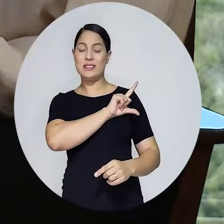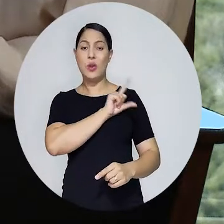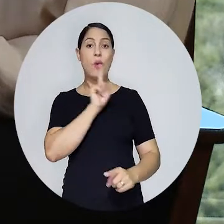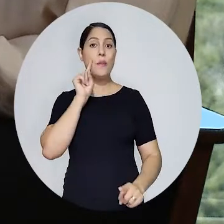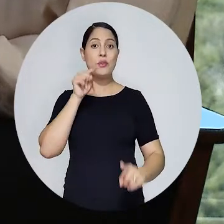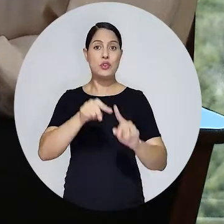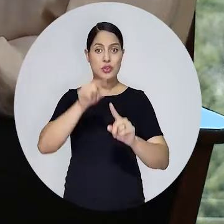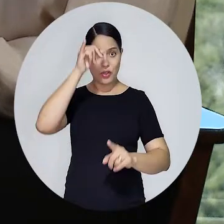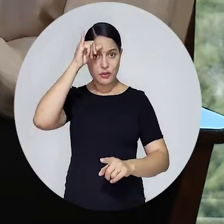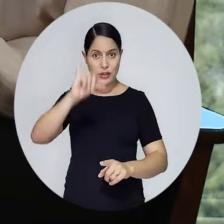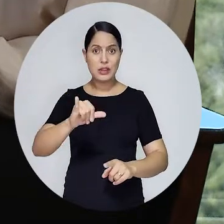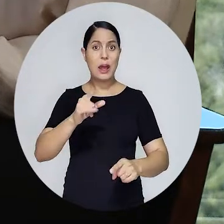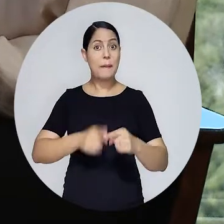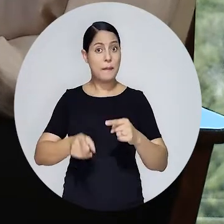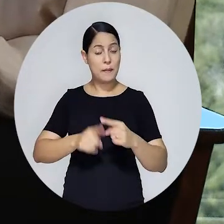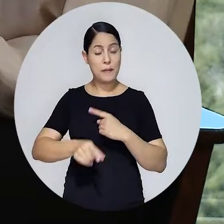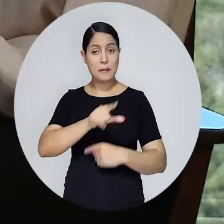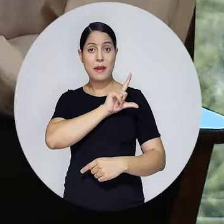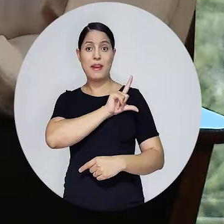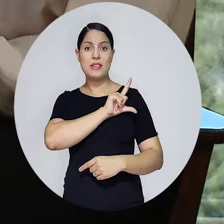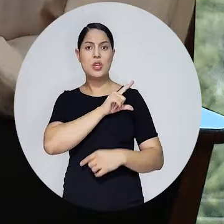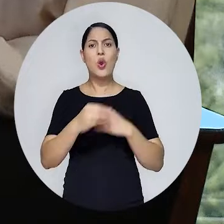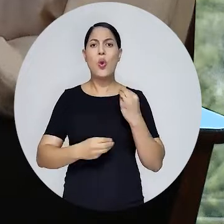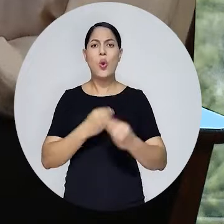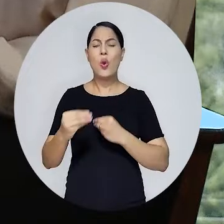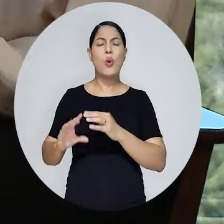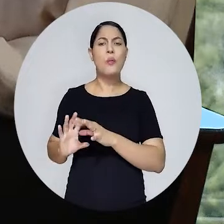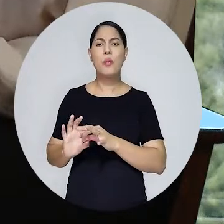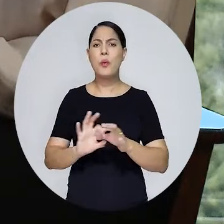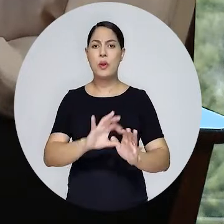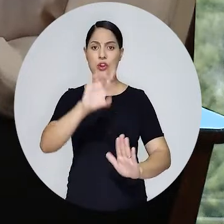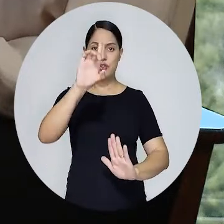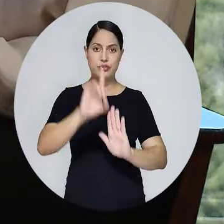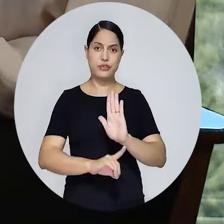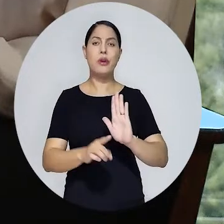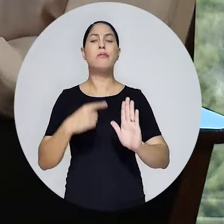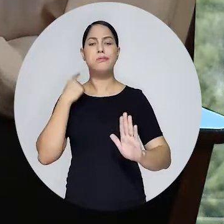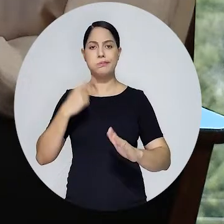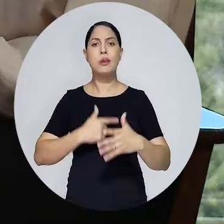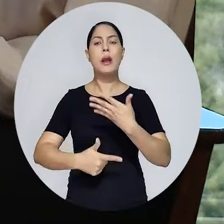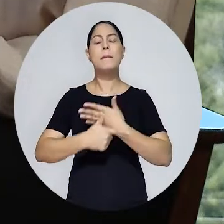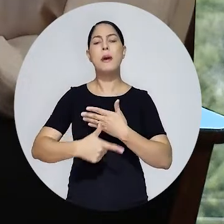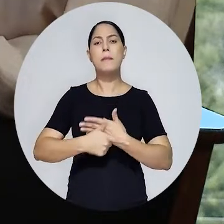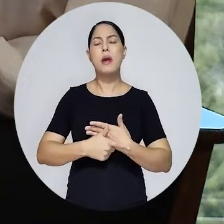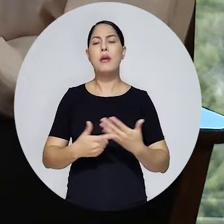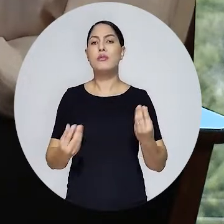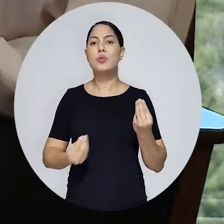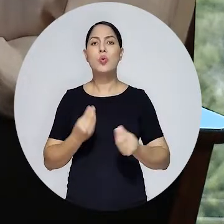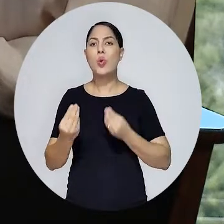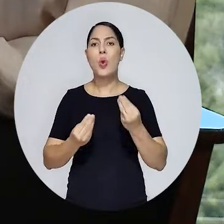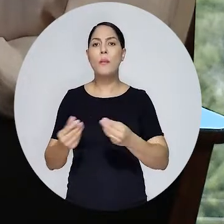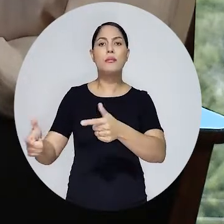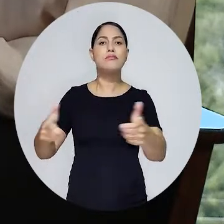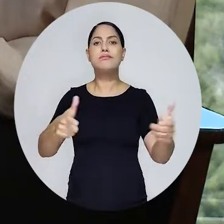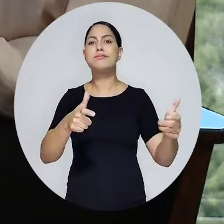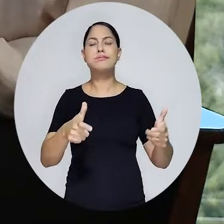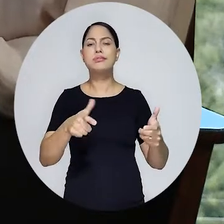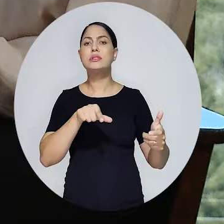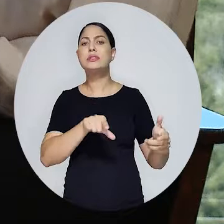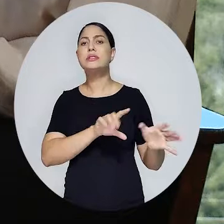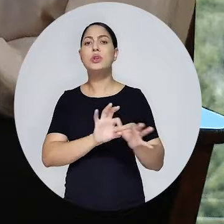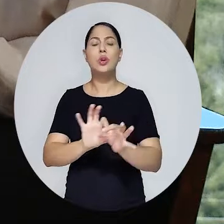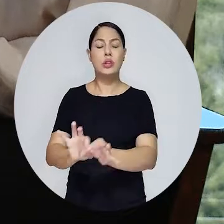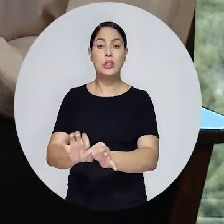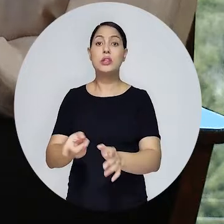preventivo no judiciário, no Ministério Público, nas polícias, em qualquer órgão público, sobre prerrogativas. Qual é o papel do advogado num cenário,